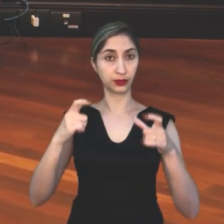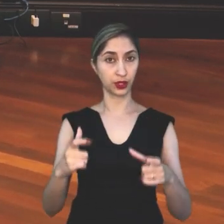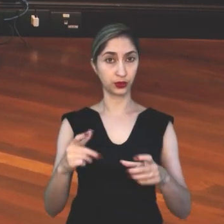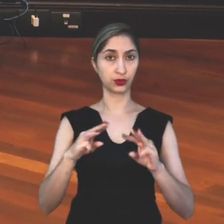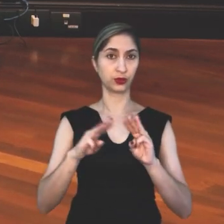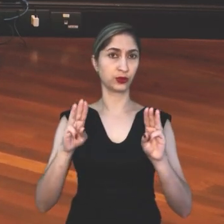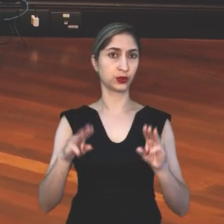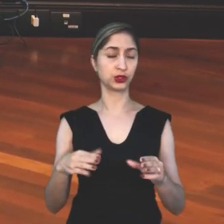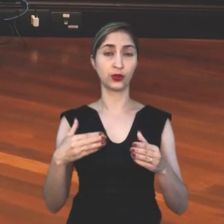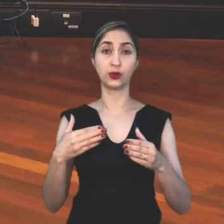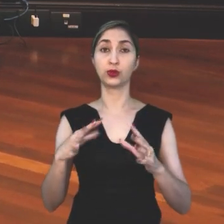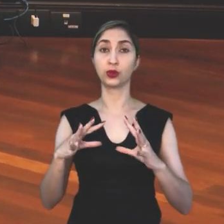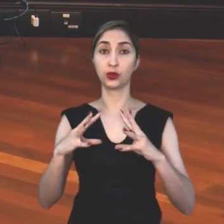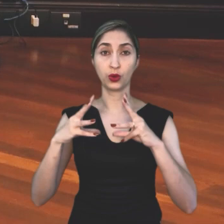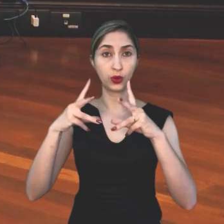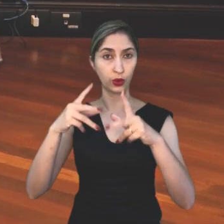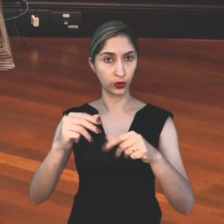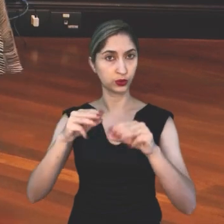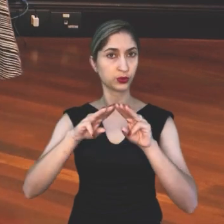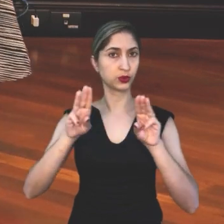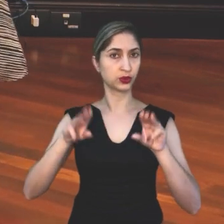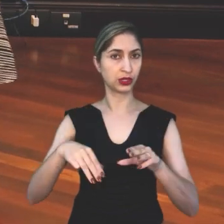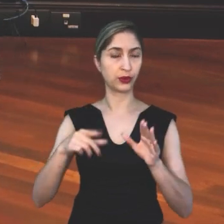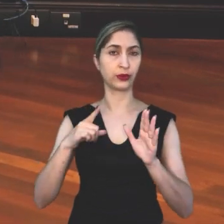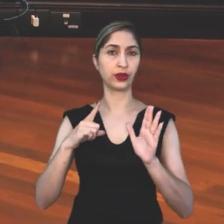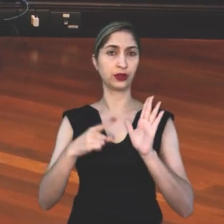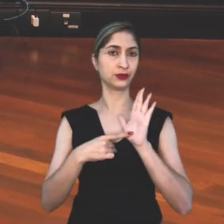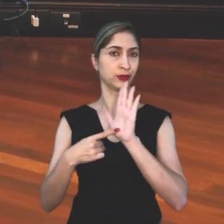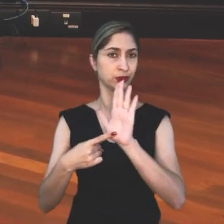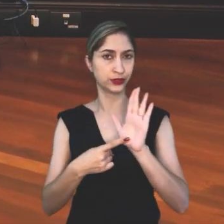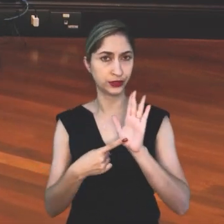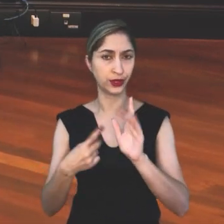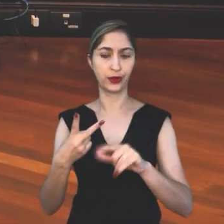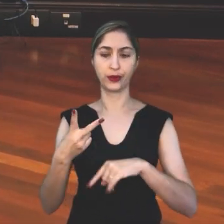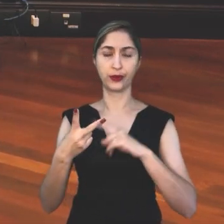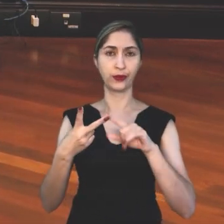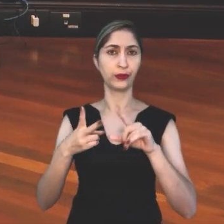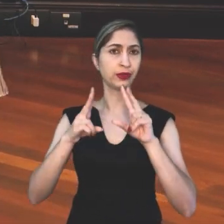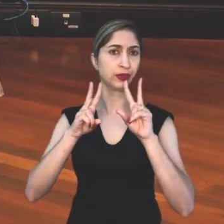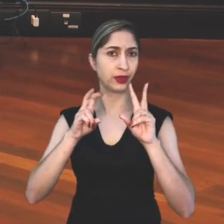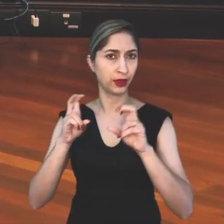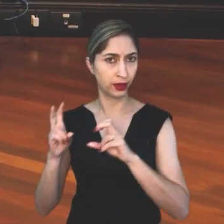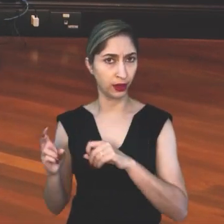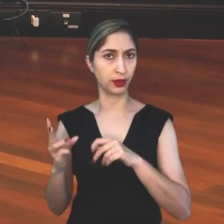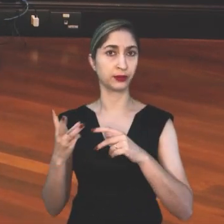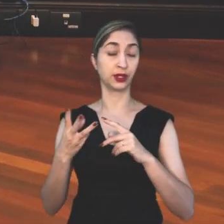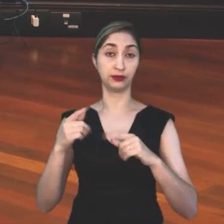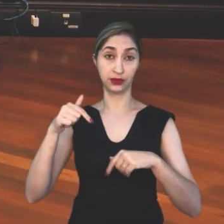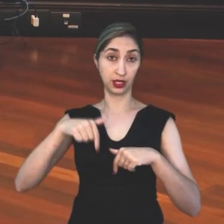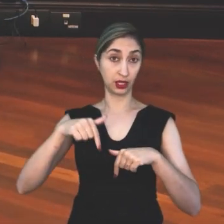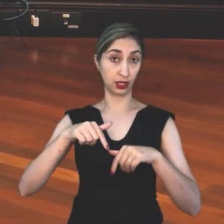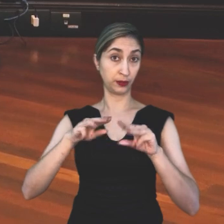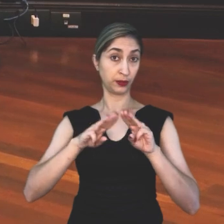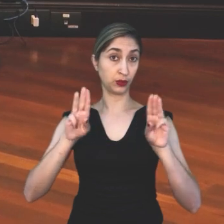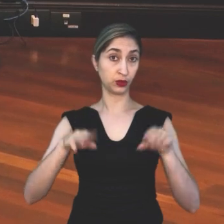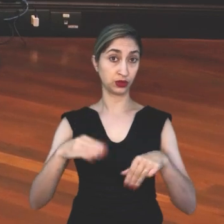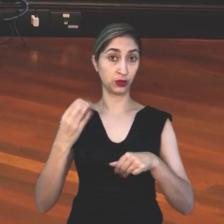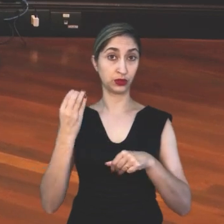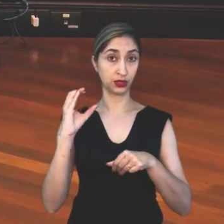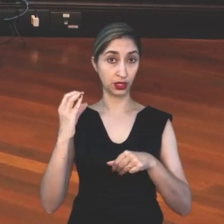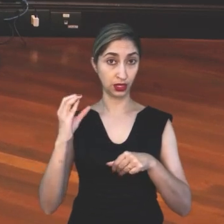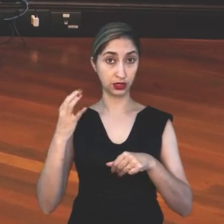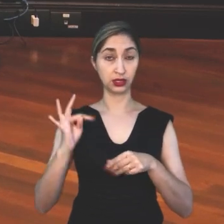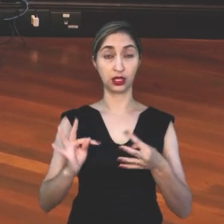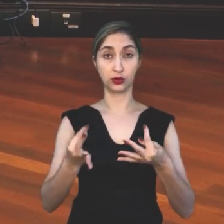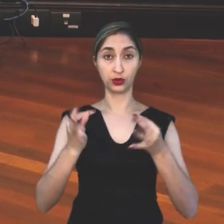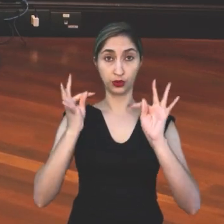públicos da narrativa do museu. A narrativa do museu, de qualquer museu, é contada pelo seu acervo, pelas suas exposições, pelas suas temáticas, e aqui